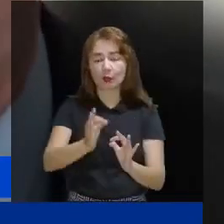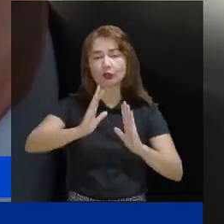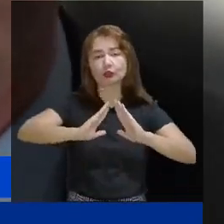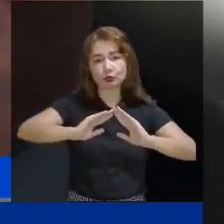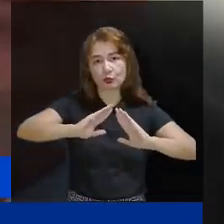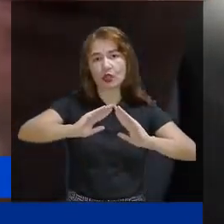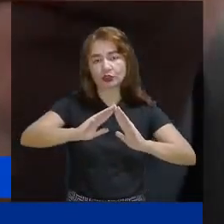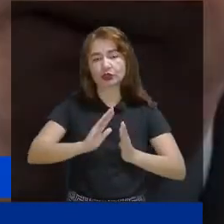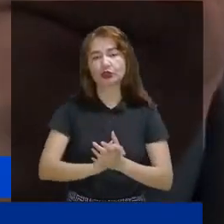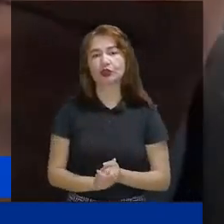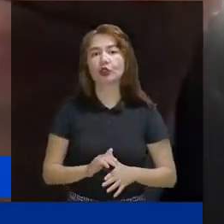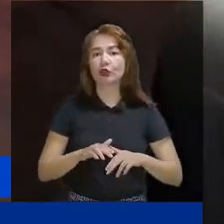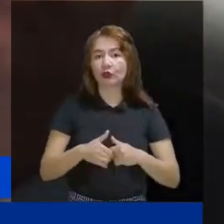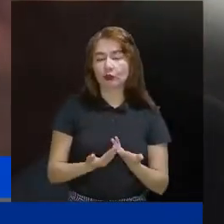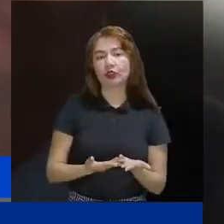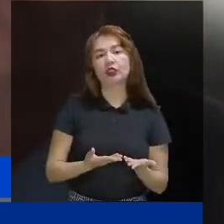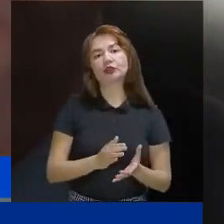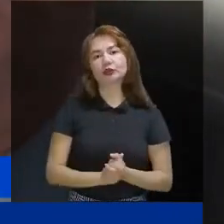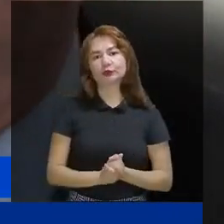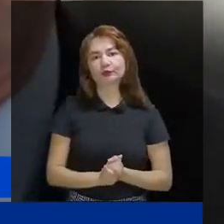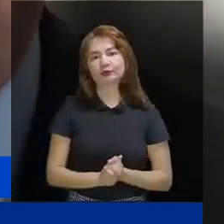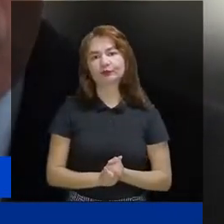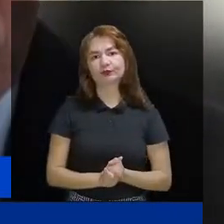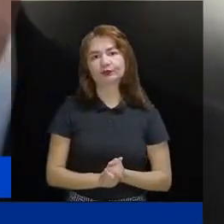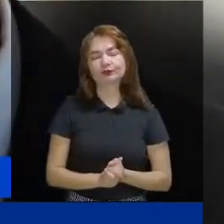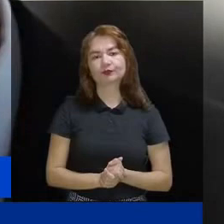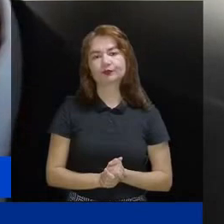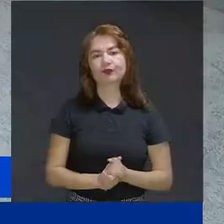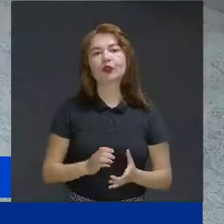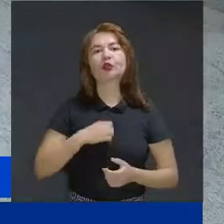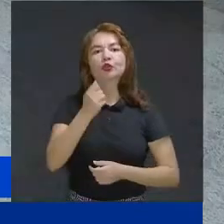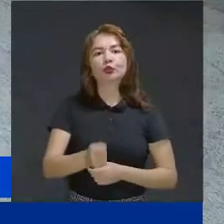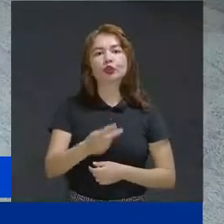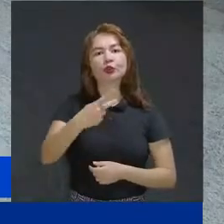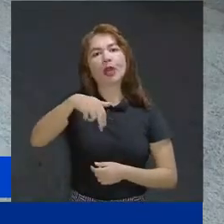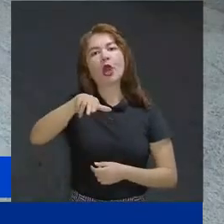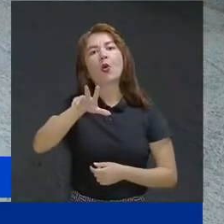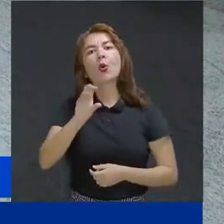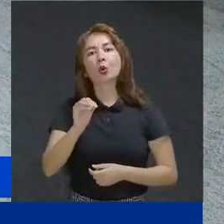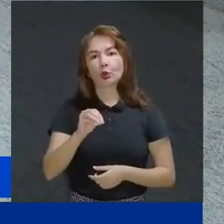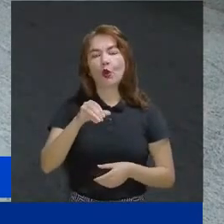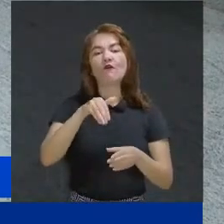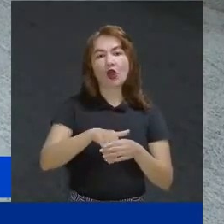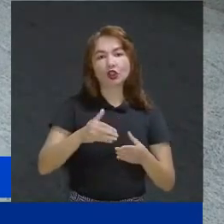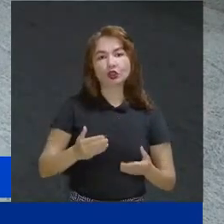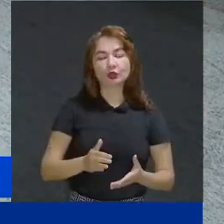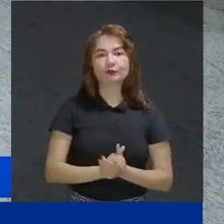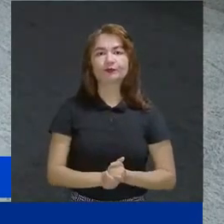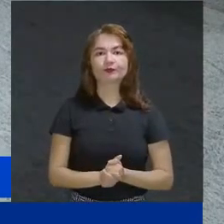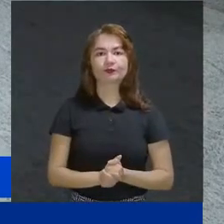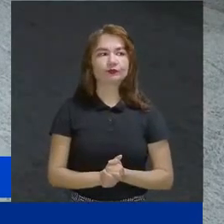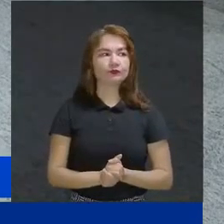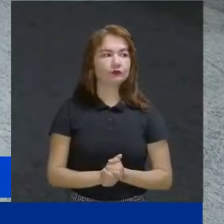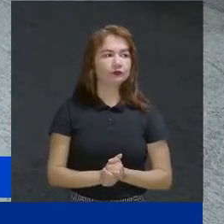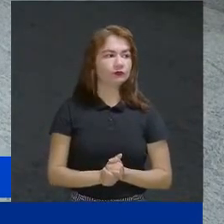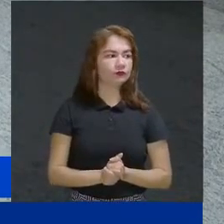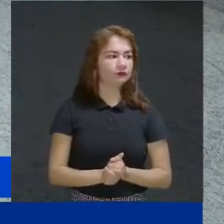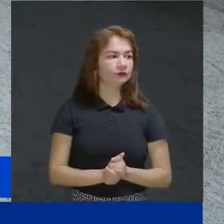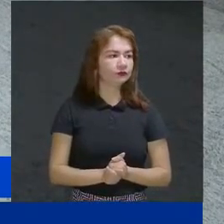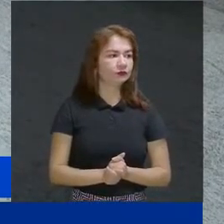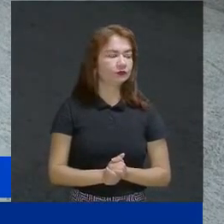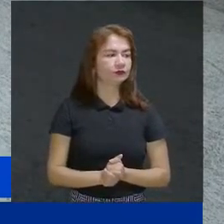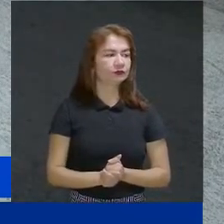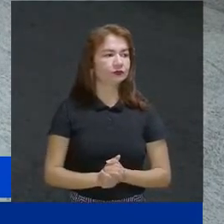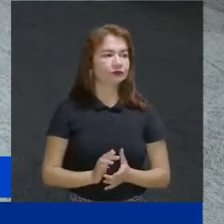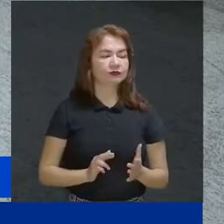pedidos. Assim, rejeita a preliminar. Com voto, juiz Paulo Madeira. Acompanho integralmente, presidente. Imagem ampla do